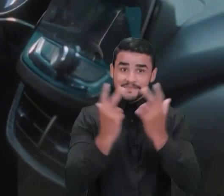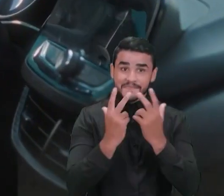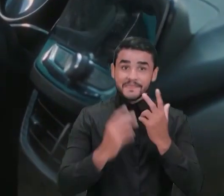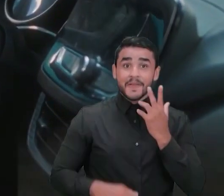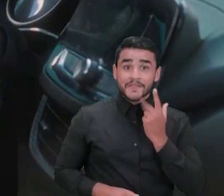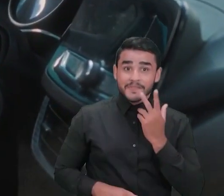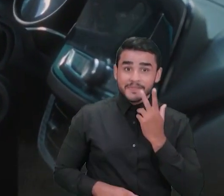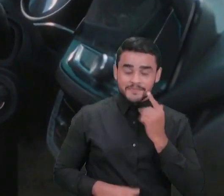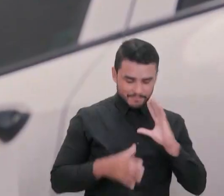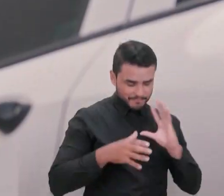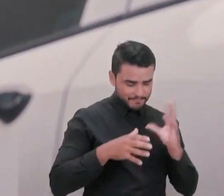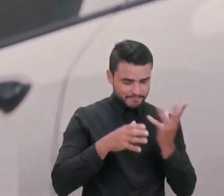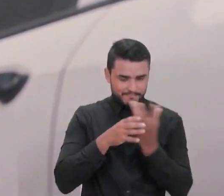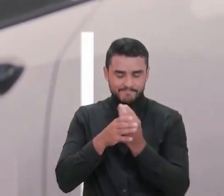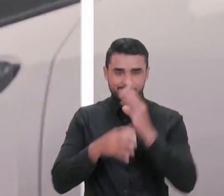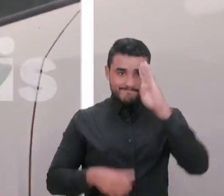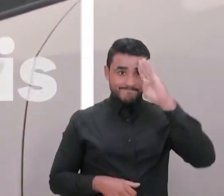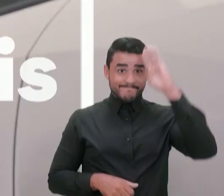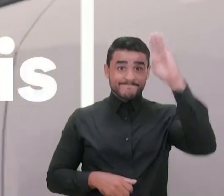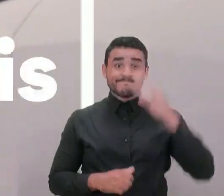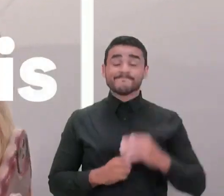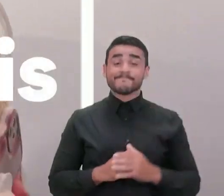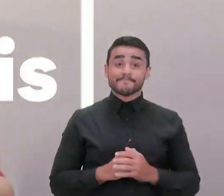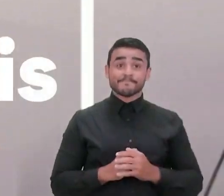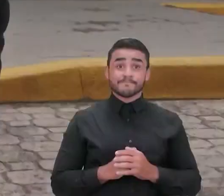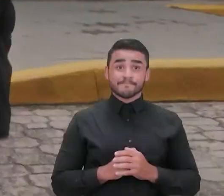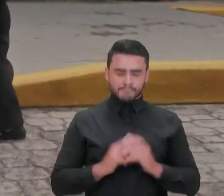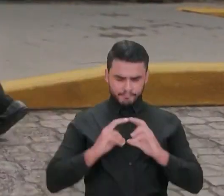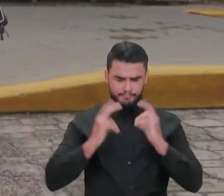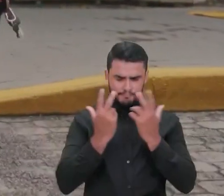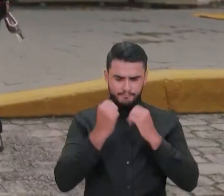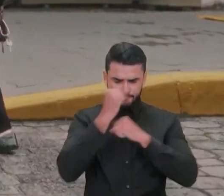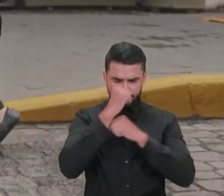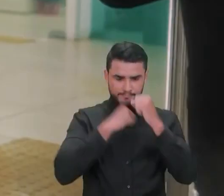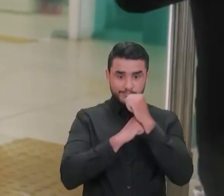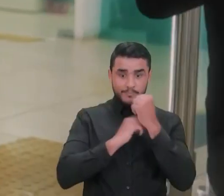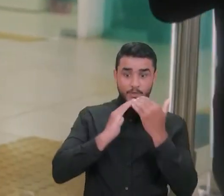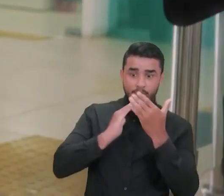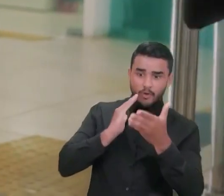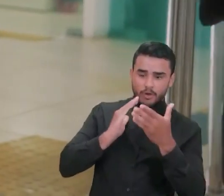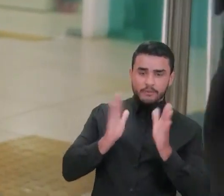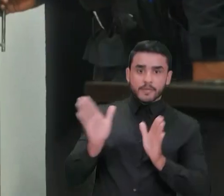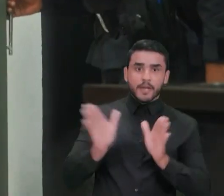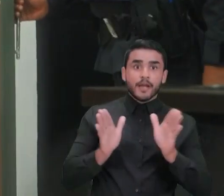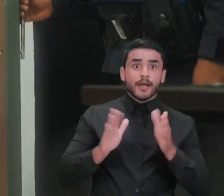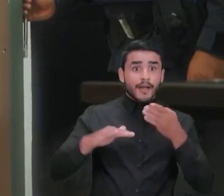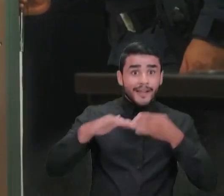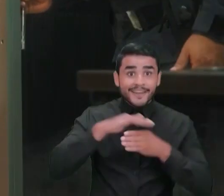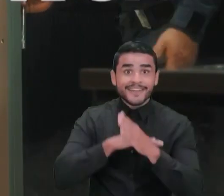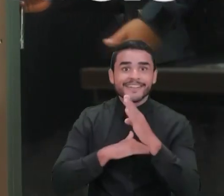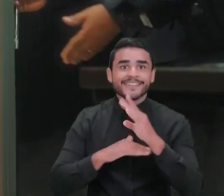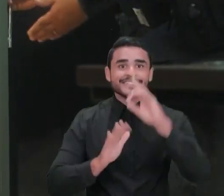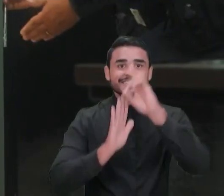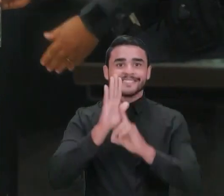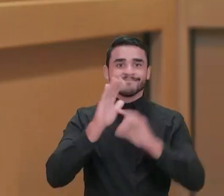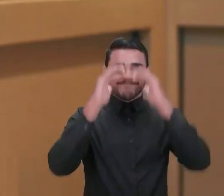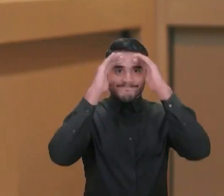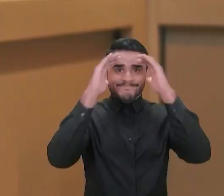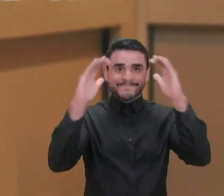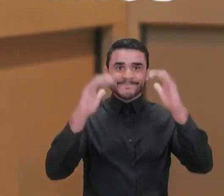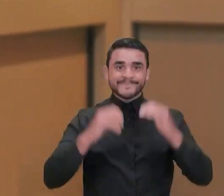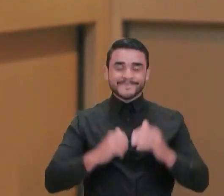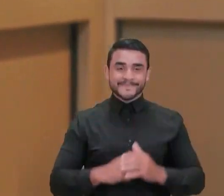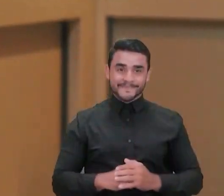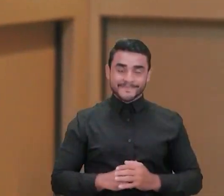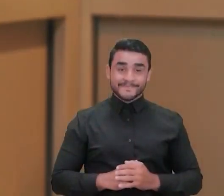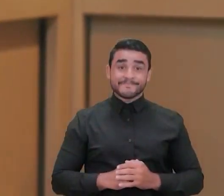Na Câmara de Fortaleza, a inclusão é um dos nossos pilares. E começa já do lado de fora, para que todos entrem na casa do povo com